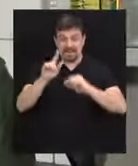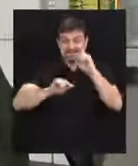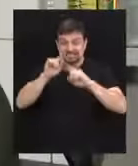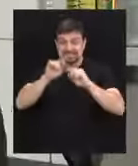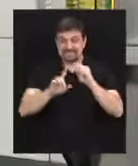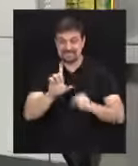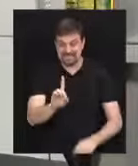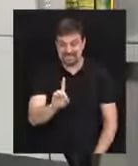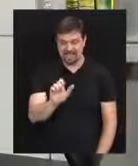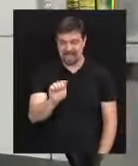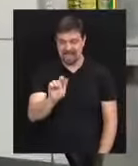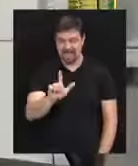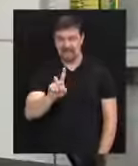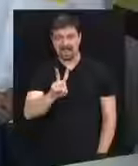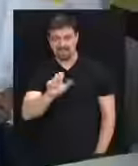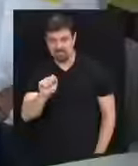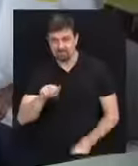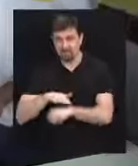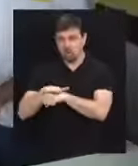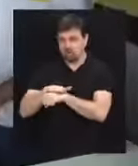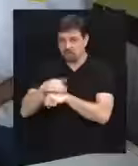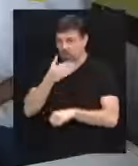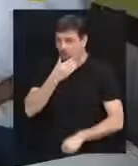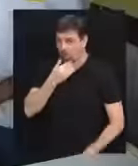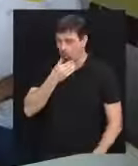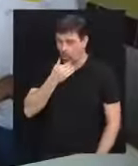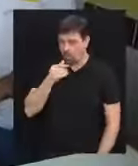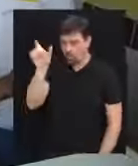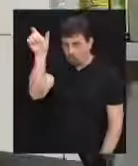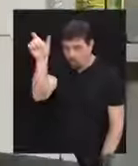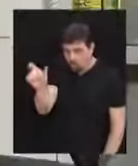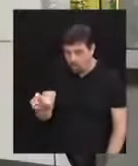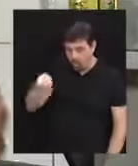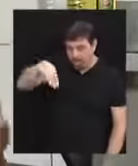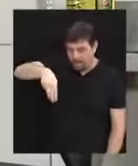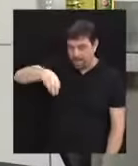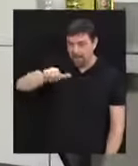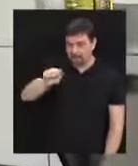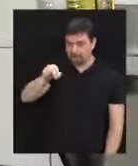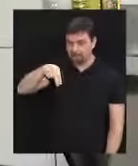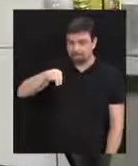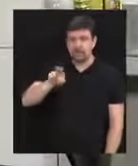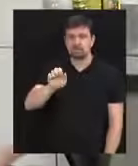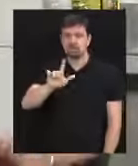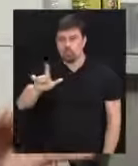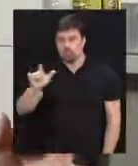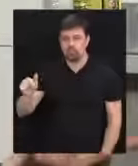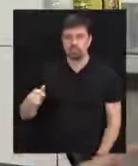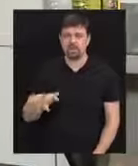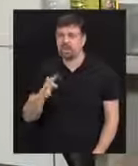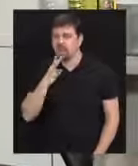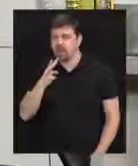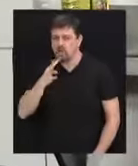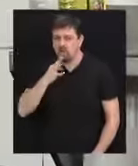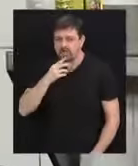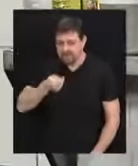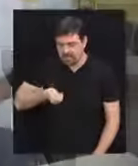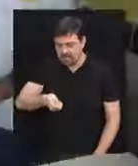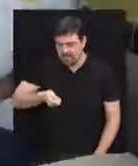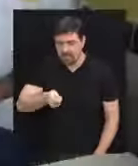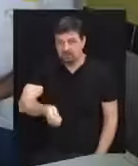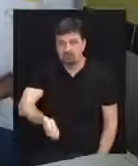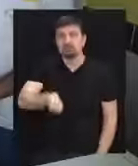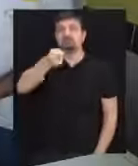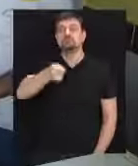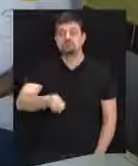d'Alva do Jardim Santana e a gente vai conversar com o Manuel. O Manuel que conhece um pouco uma receita aí que já faz quase uns 30 anos, né, Manuel? Tudo